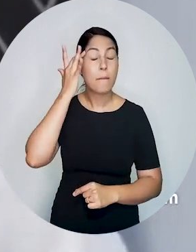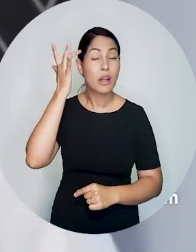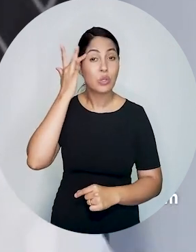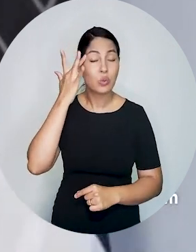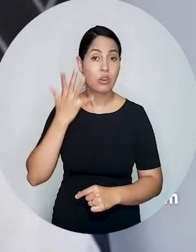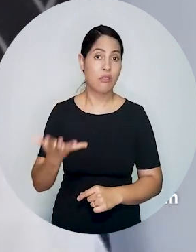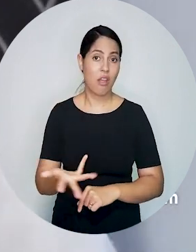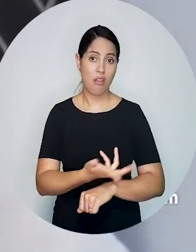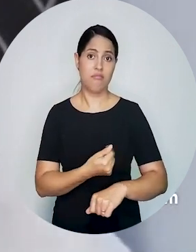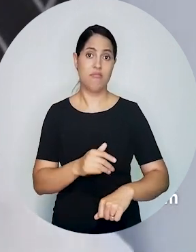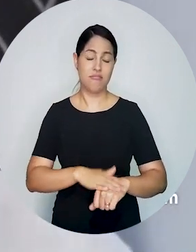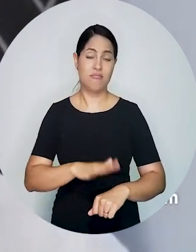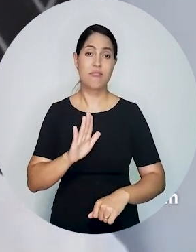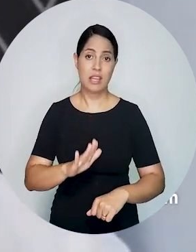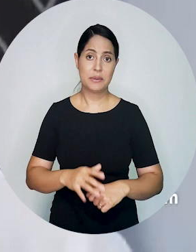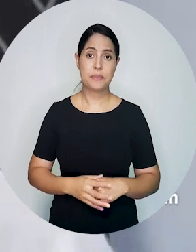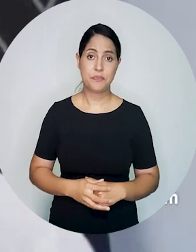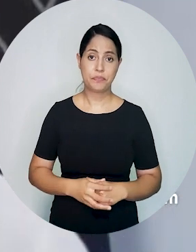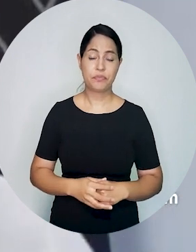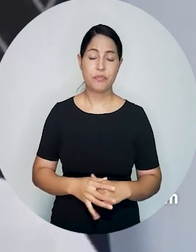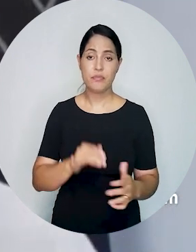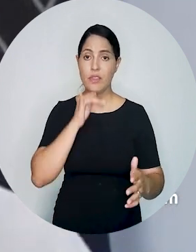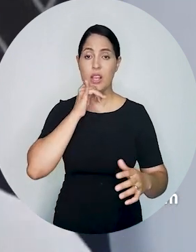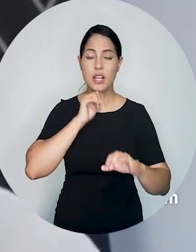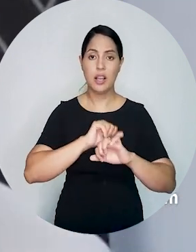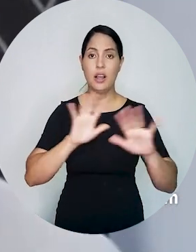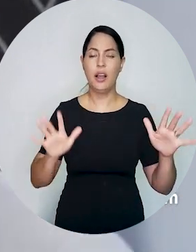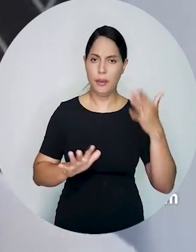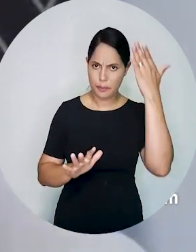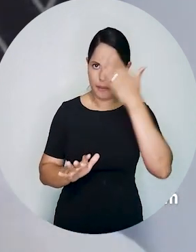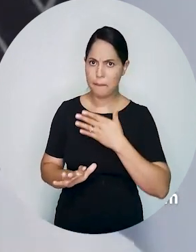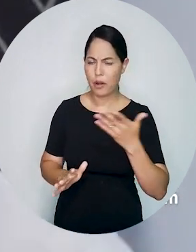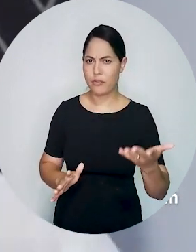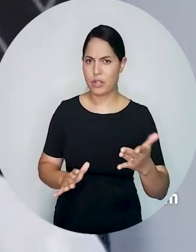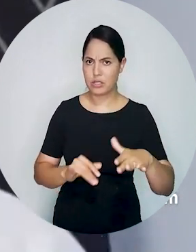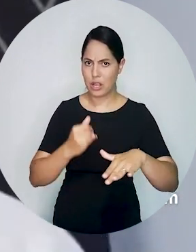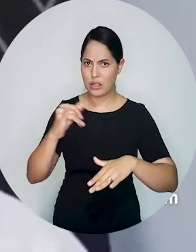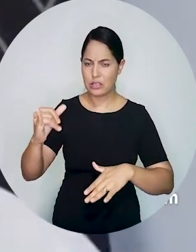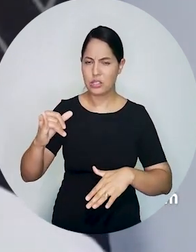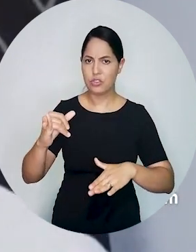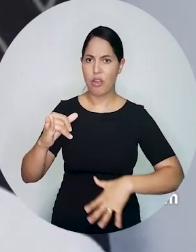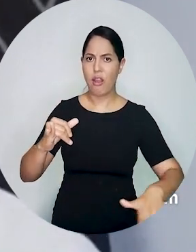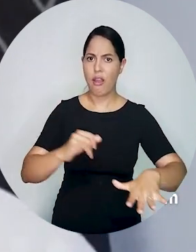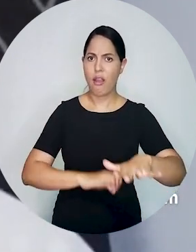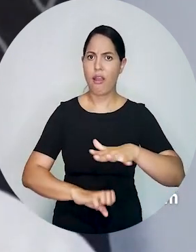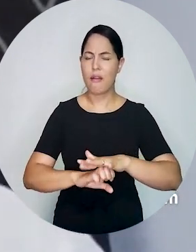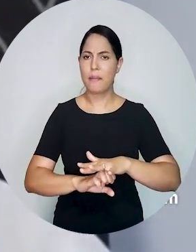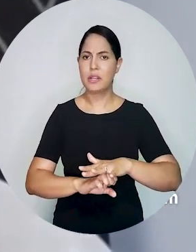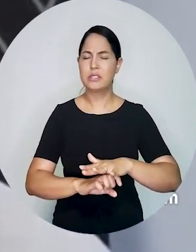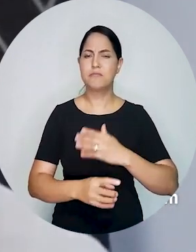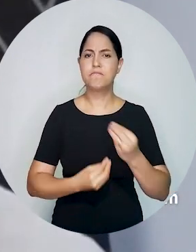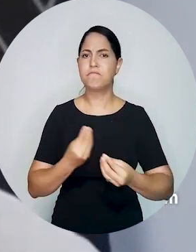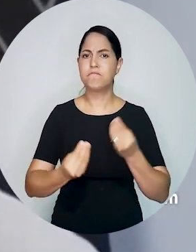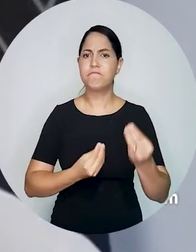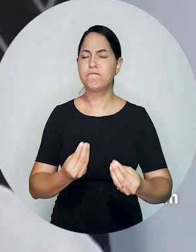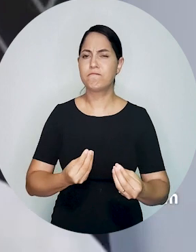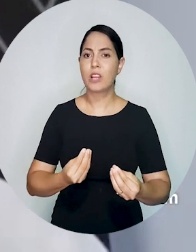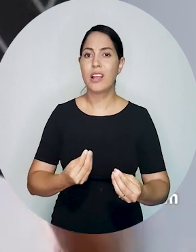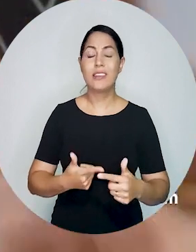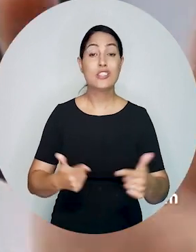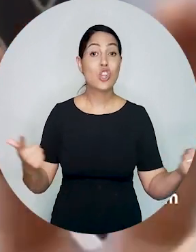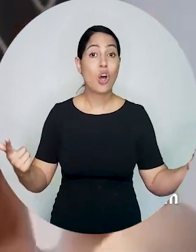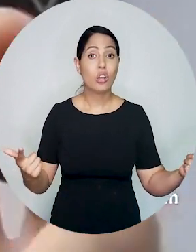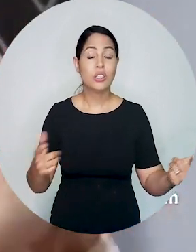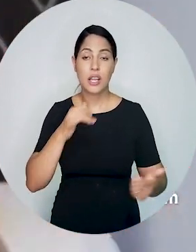ainda uma procura de maturidade. Não é à toa agora a crise hídrica colocou à prova de novo o mercado de energia elétrica.